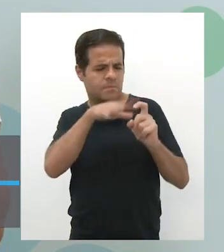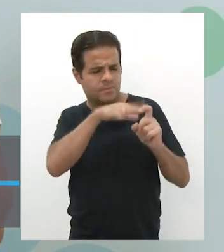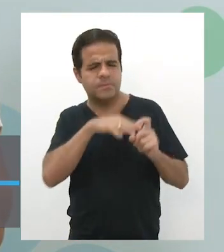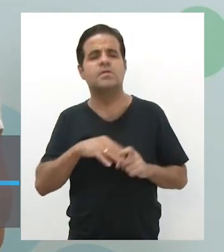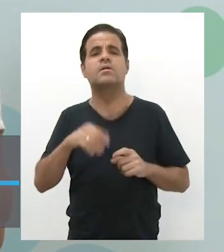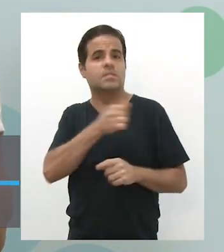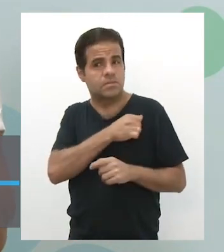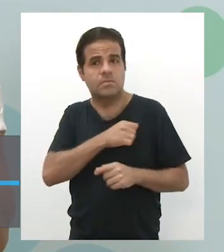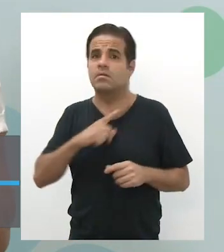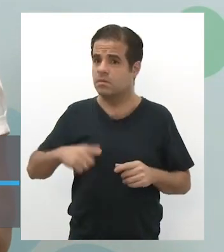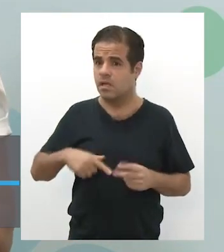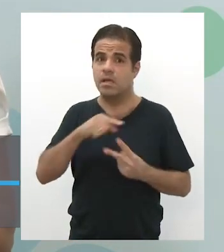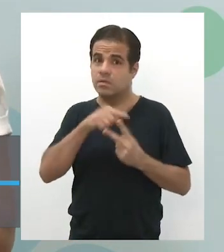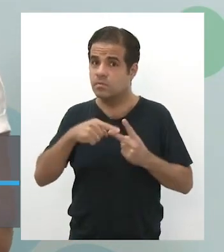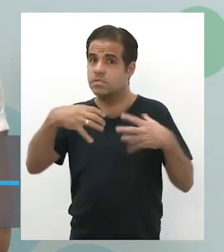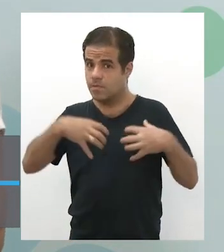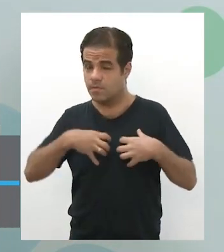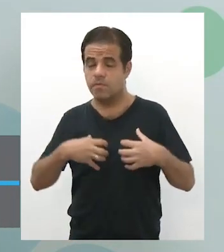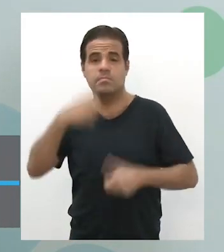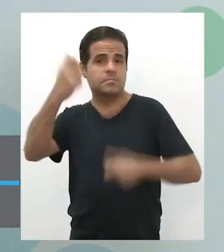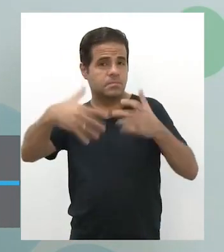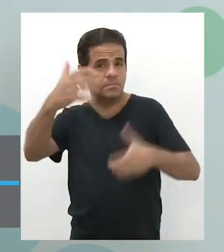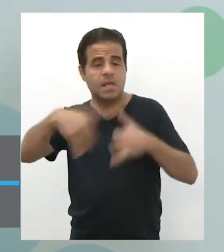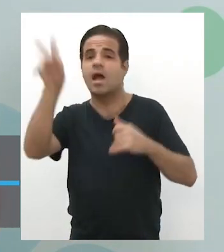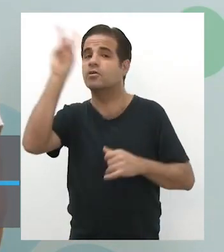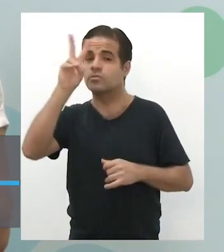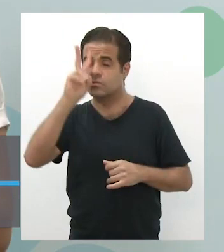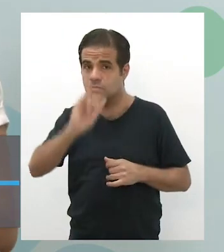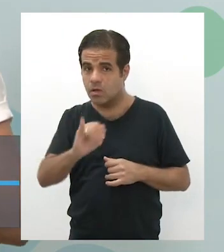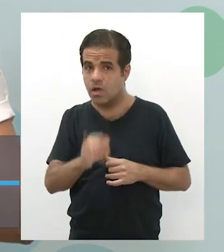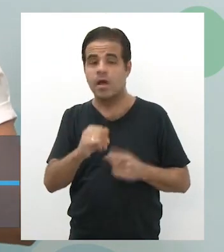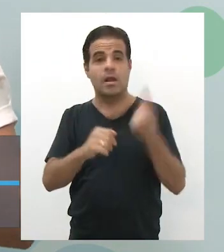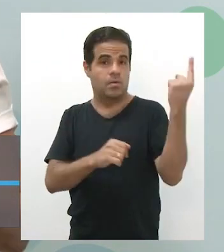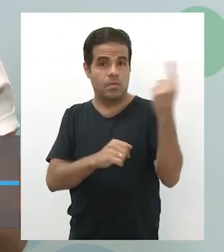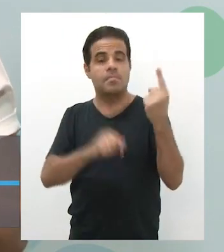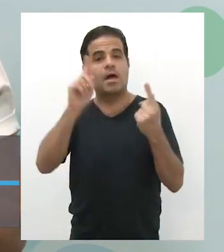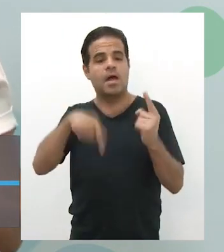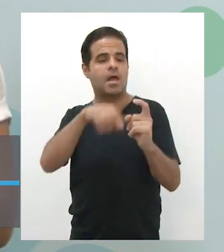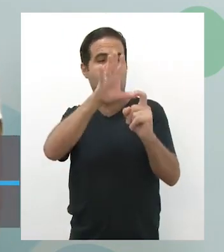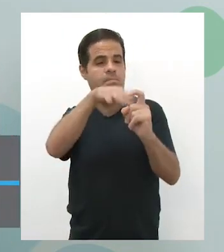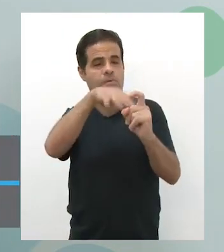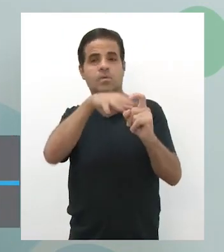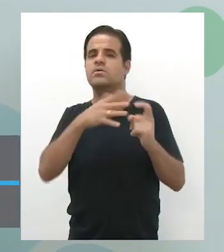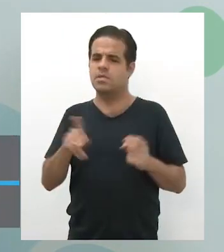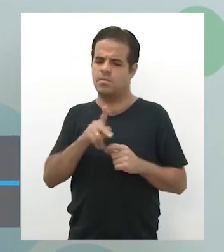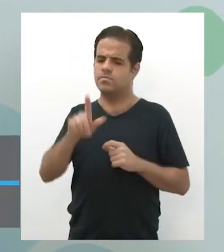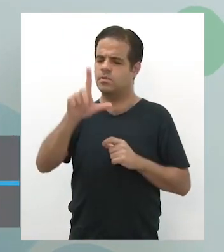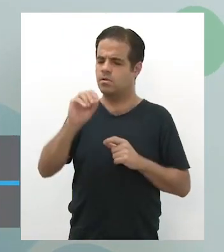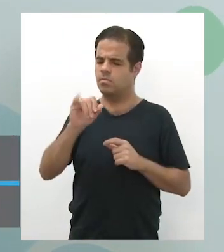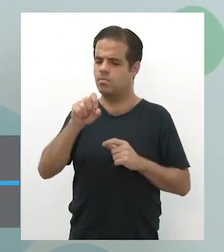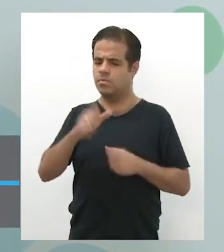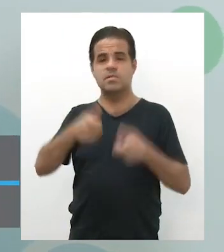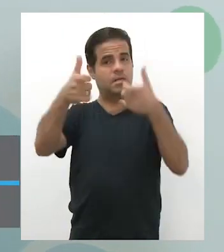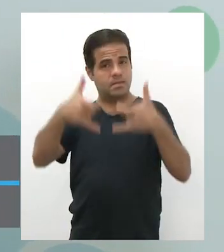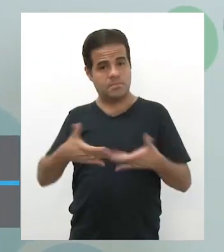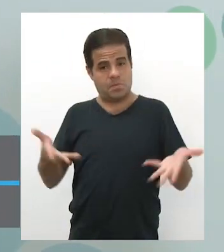ano, existem 2 formas de contarmos a história. Uma é pela mitologia, que é o que a professora Luísa acabou de contar